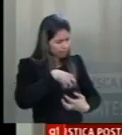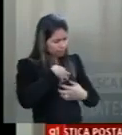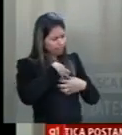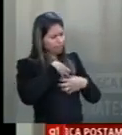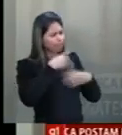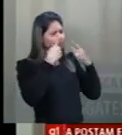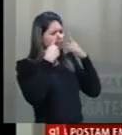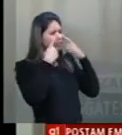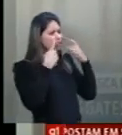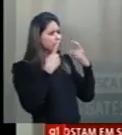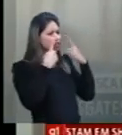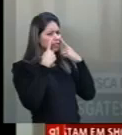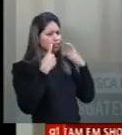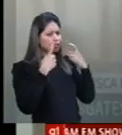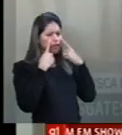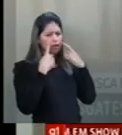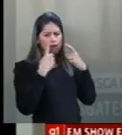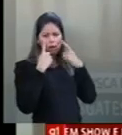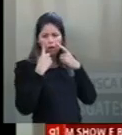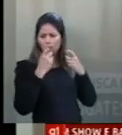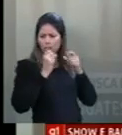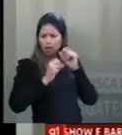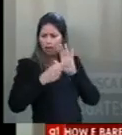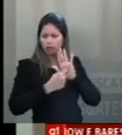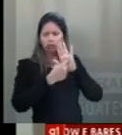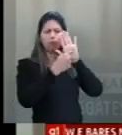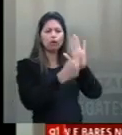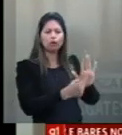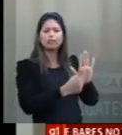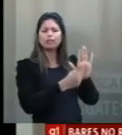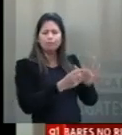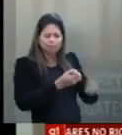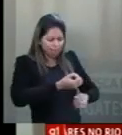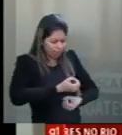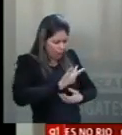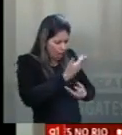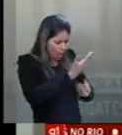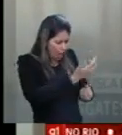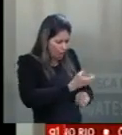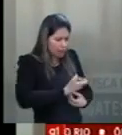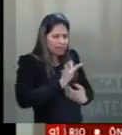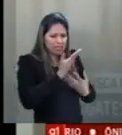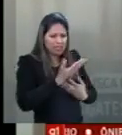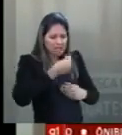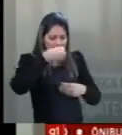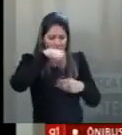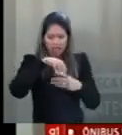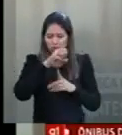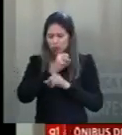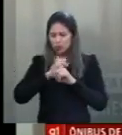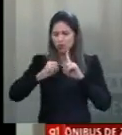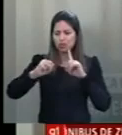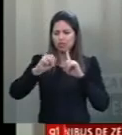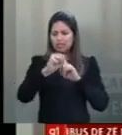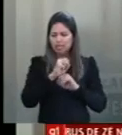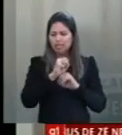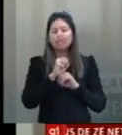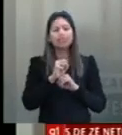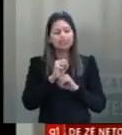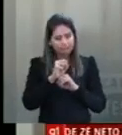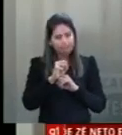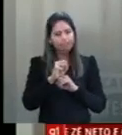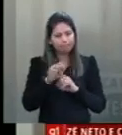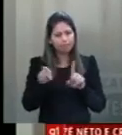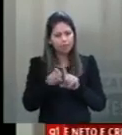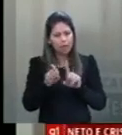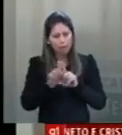Um choro que acaba revelando e expondo várias mazelas da nossa sociedade, né? Expondo também a